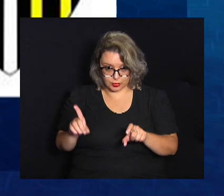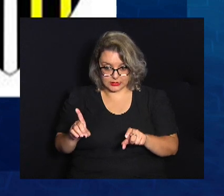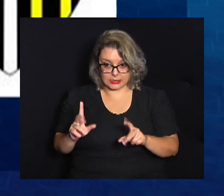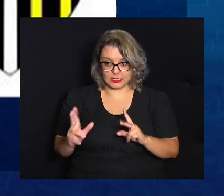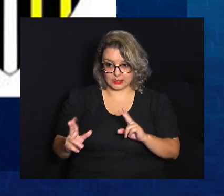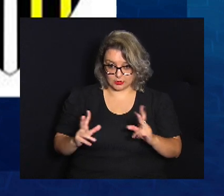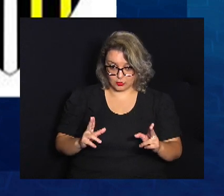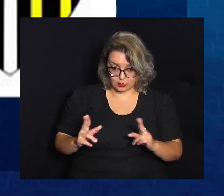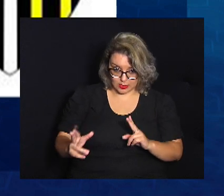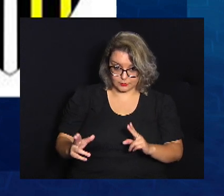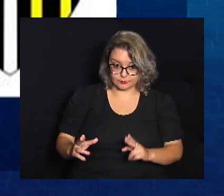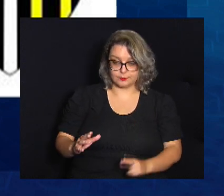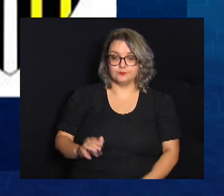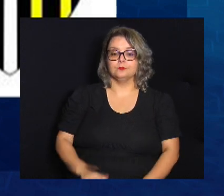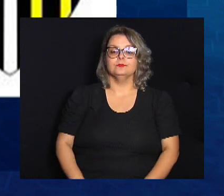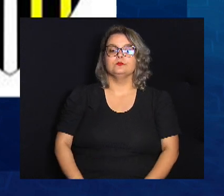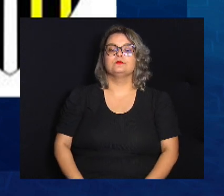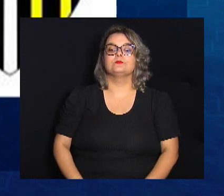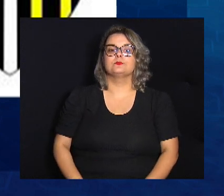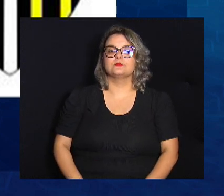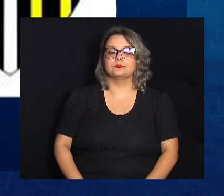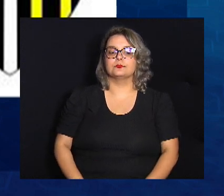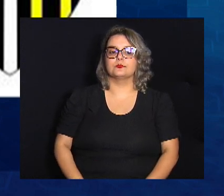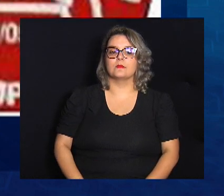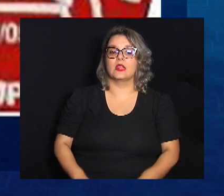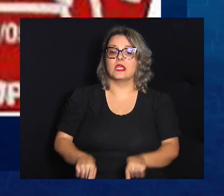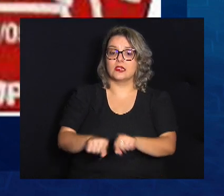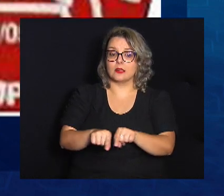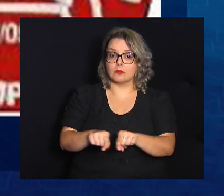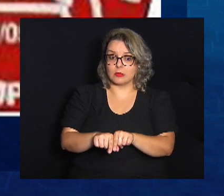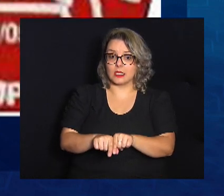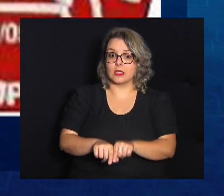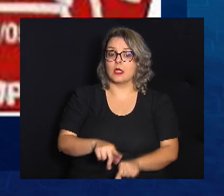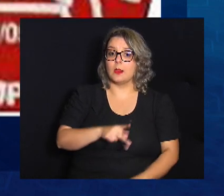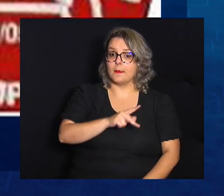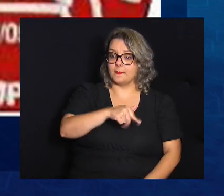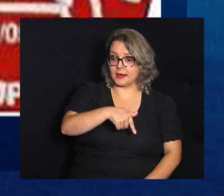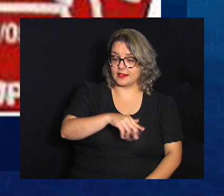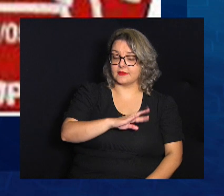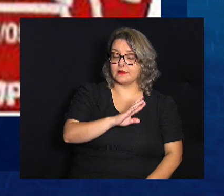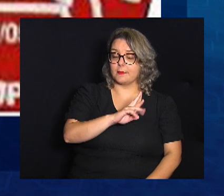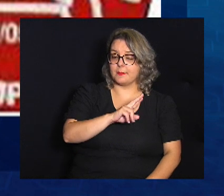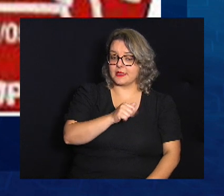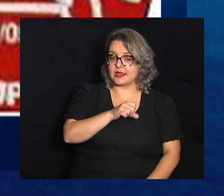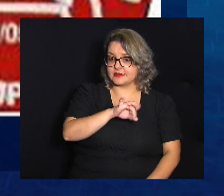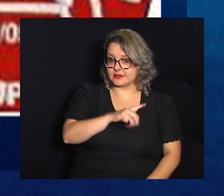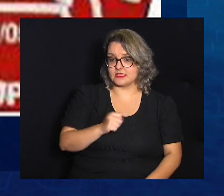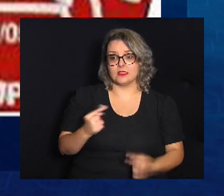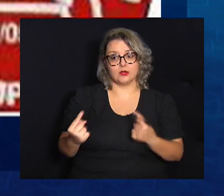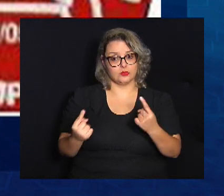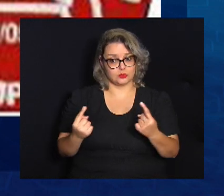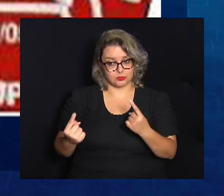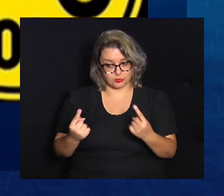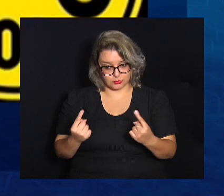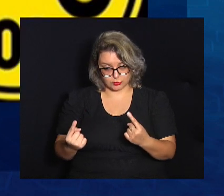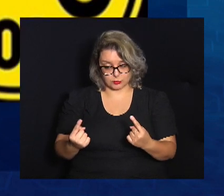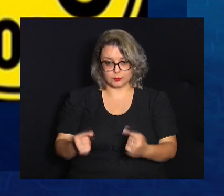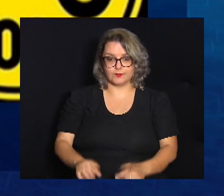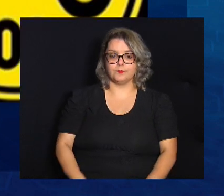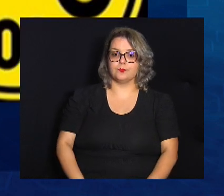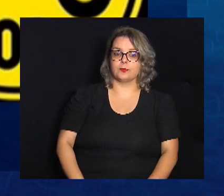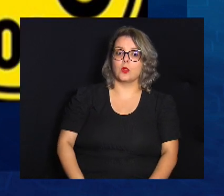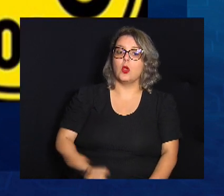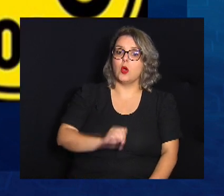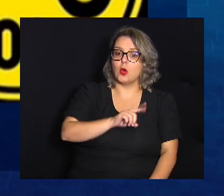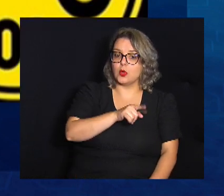empate. Carlos Lourenço 1-1 com o Jardim Fernanda, Parque Brasília também 1-1 com o time do Acadêmicos do DIC 6,